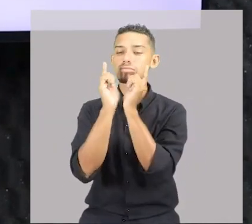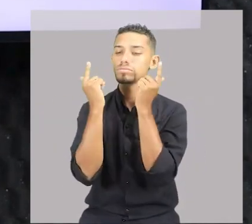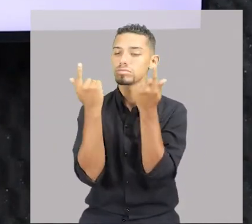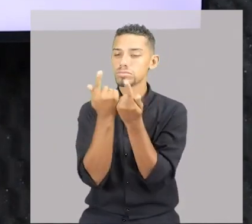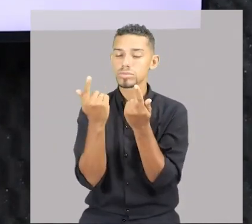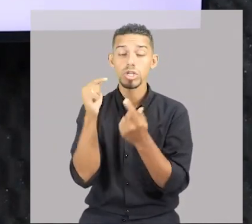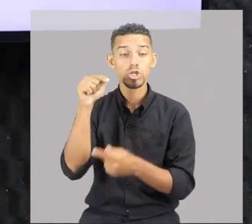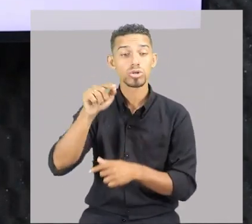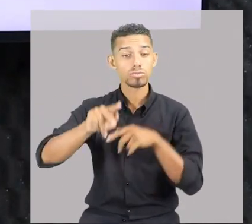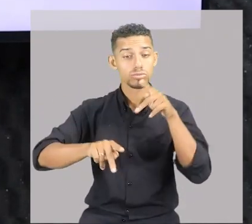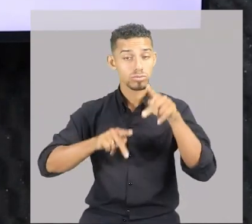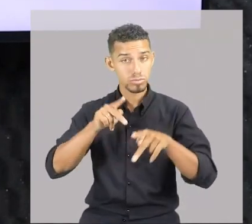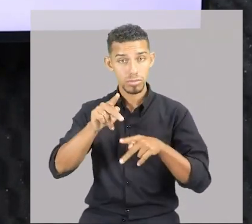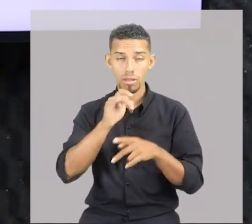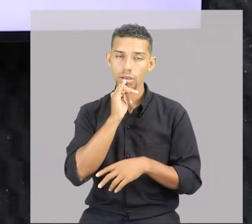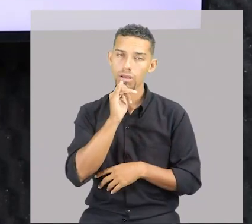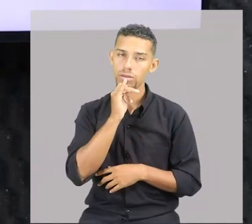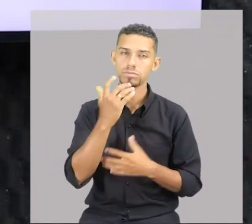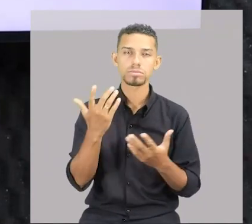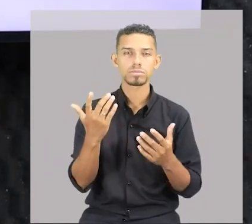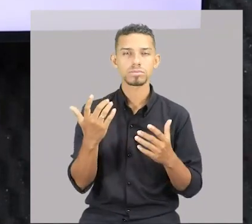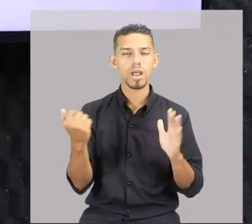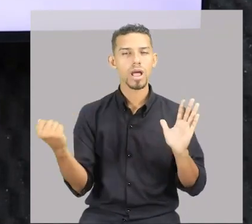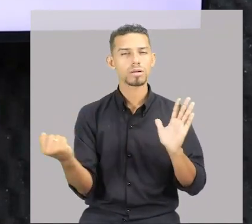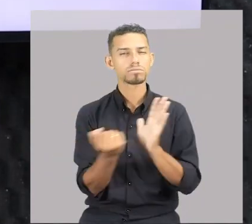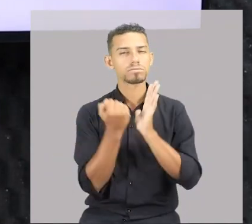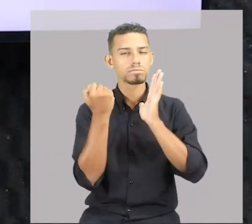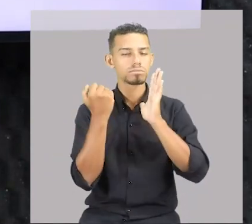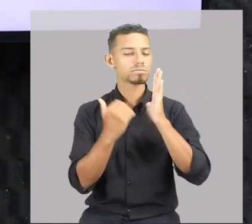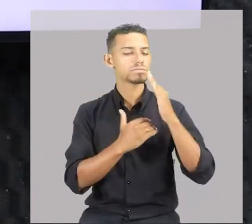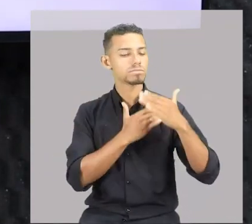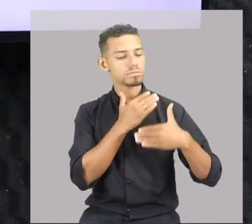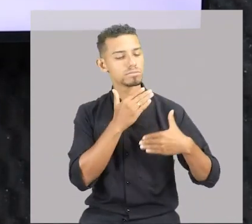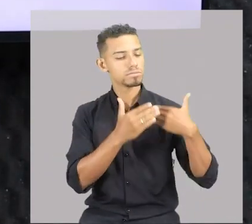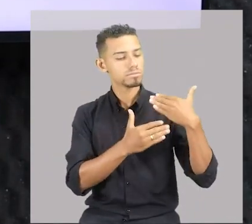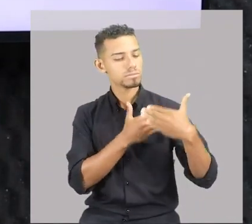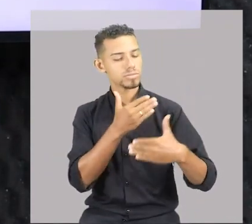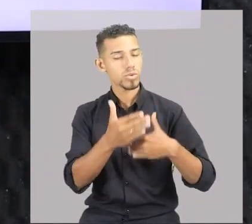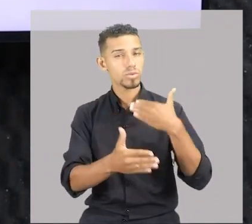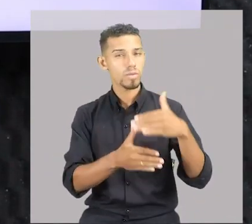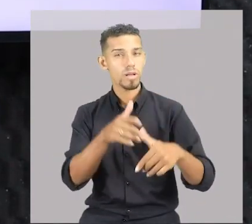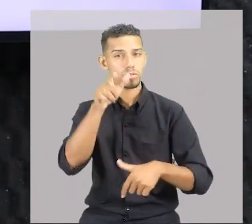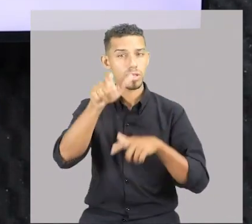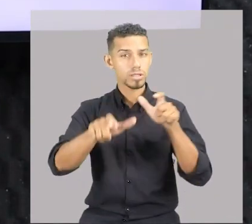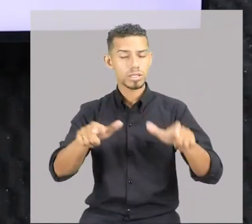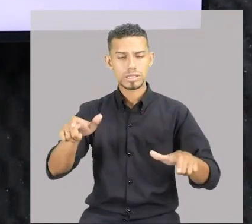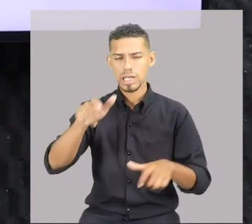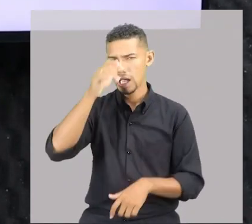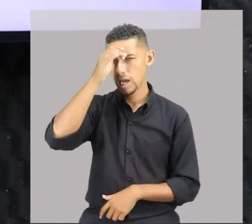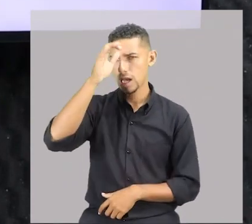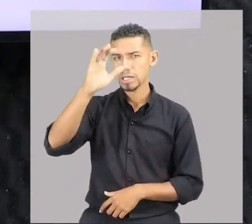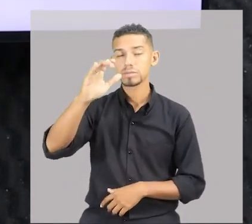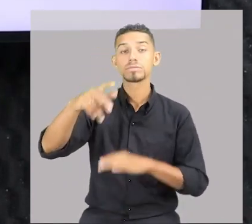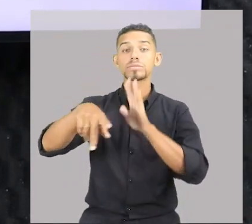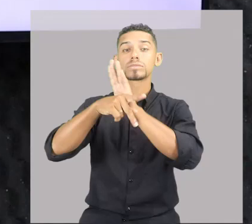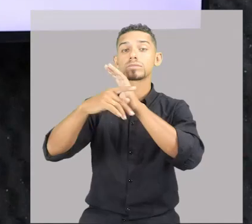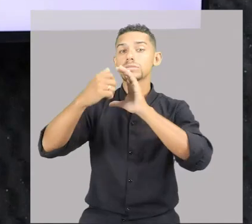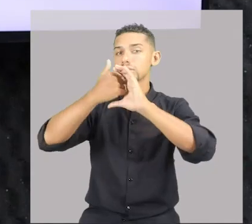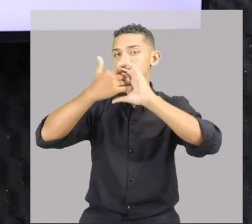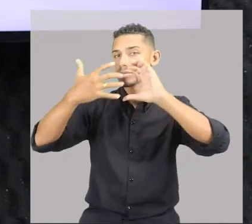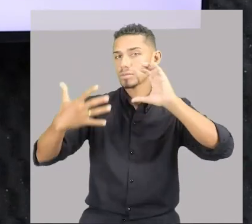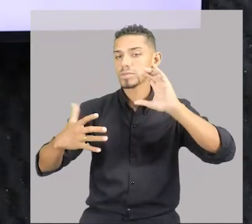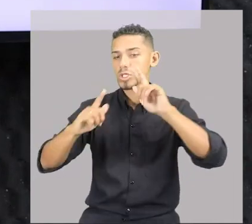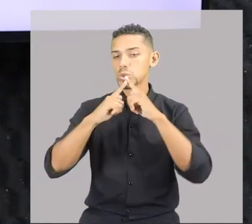povo. Ou seja, as marcas que determinam a característica daquele grupo